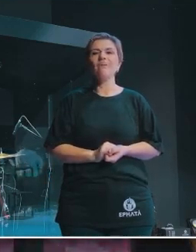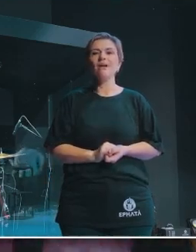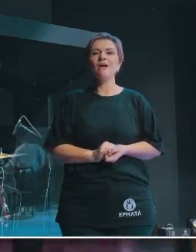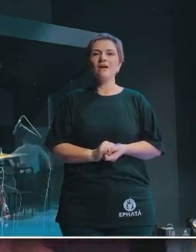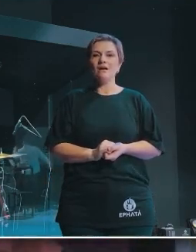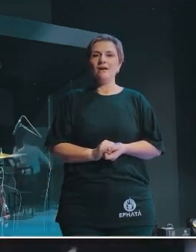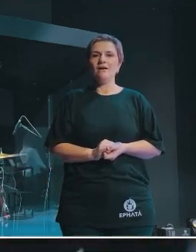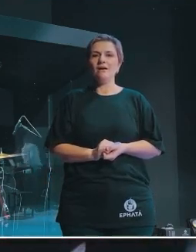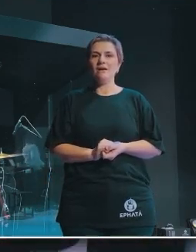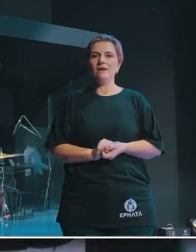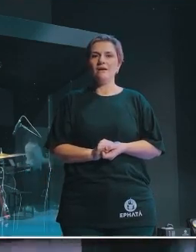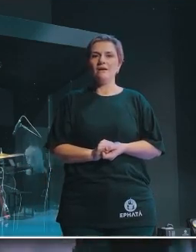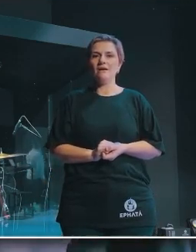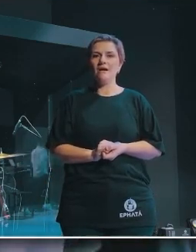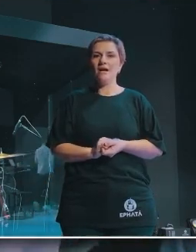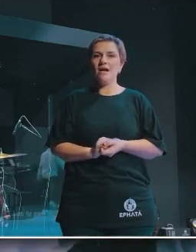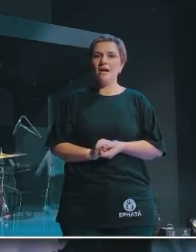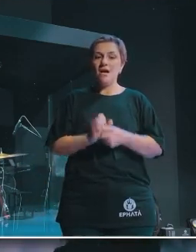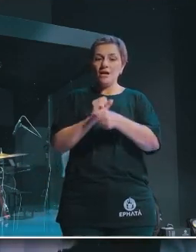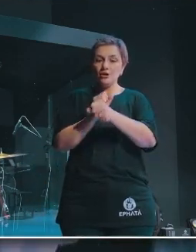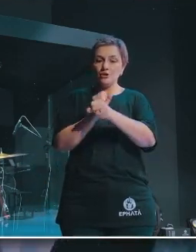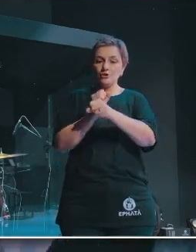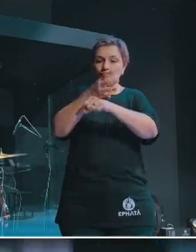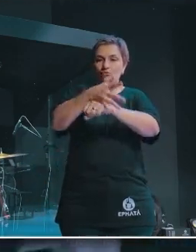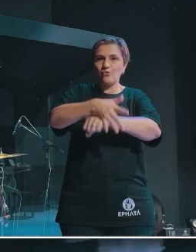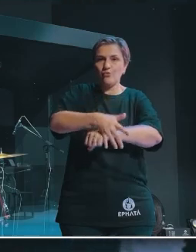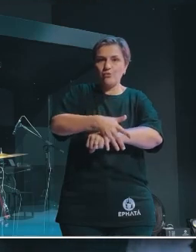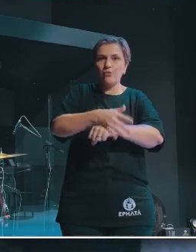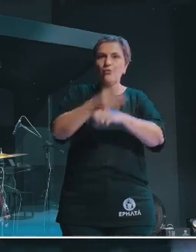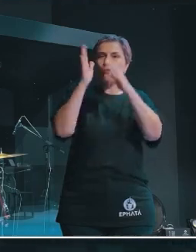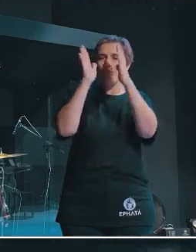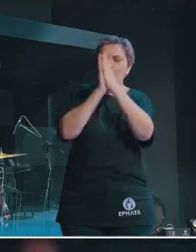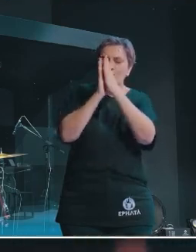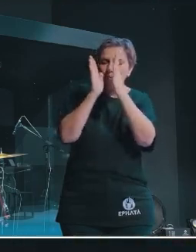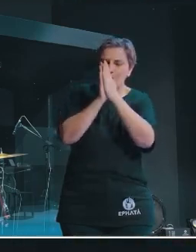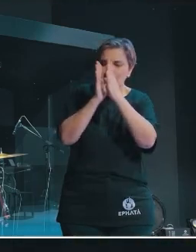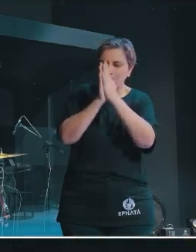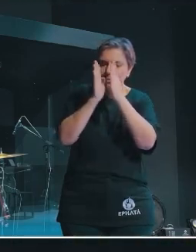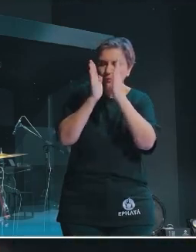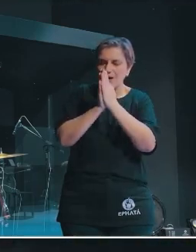Vigília de oração e de